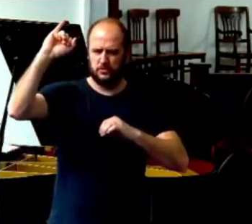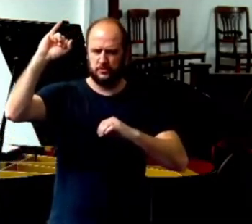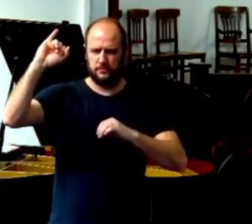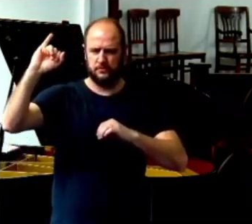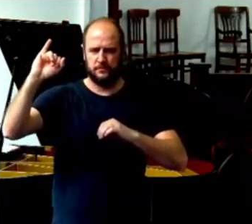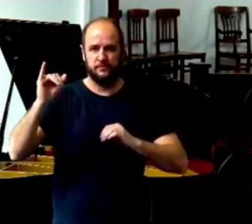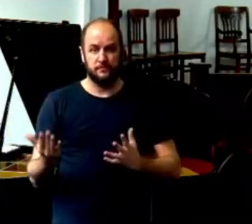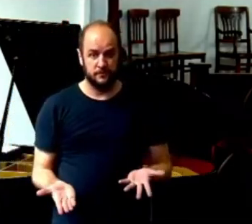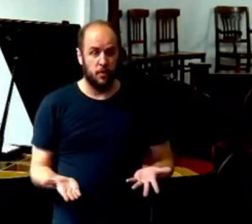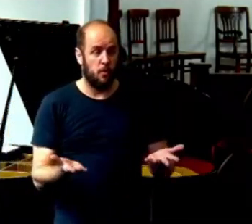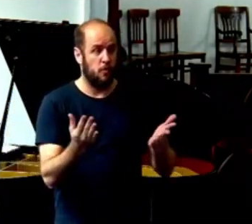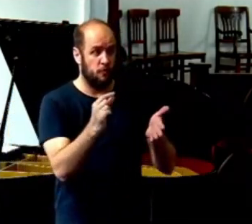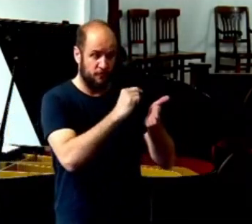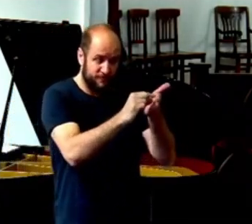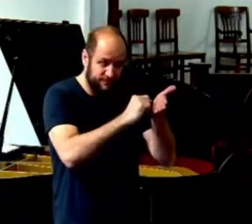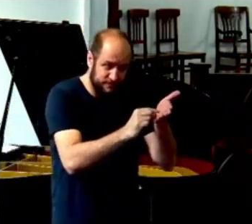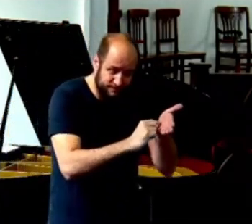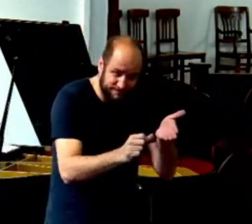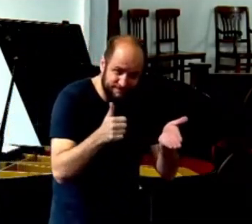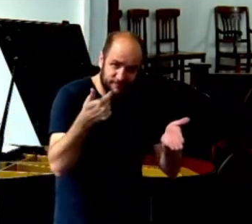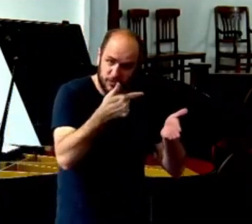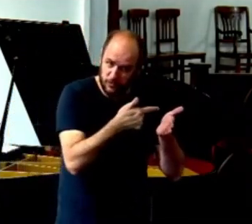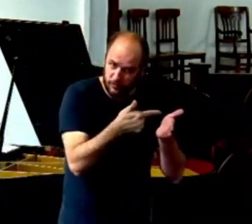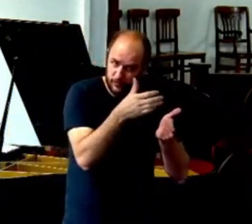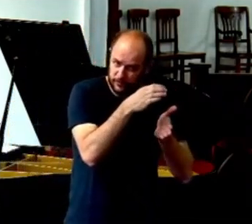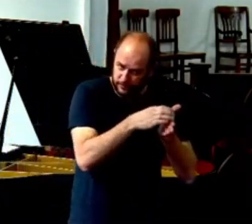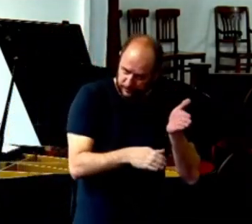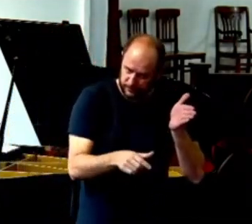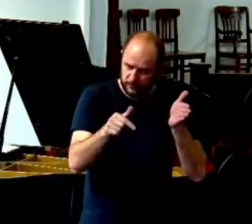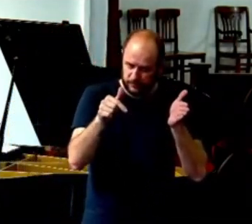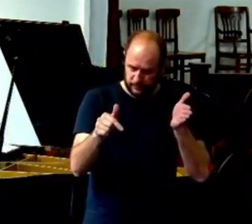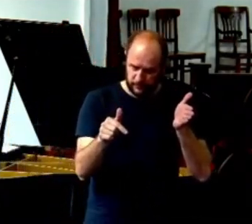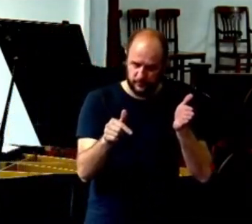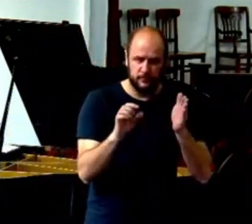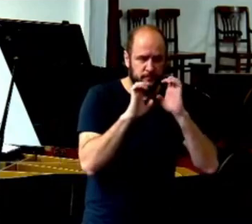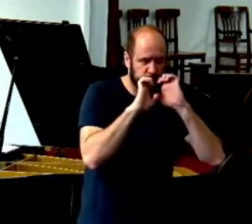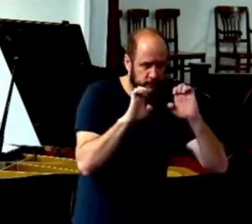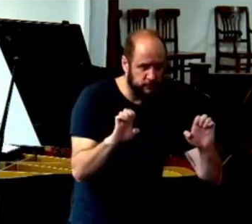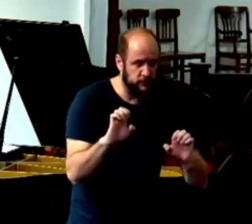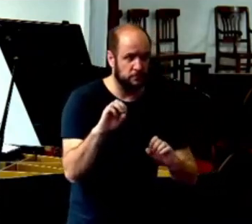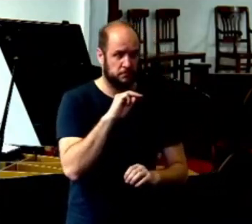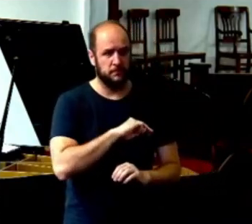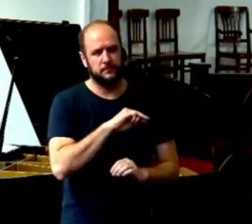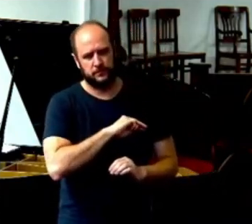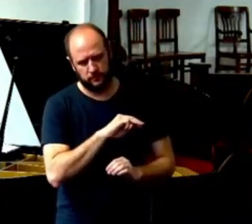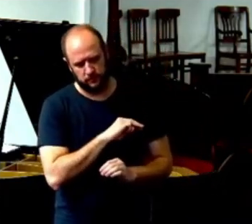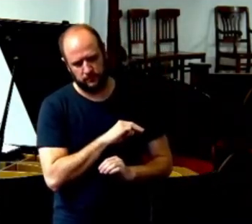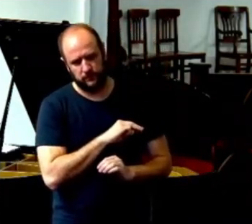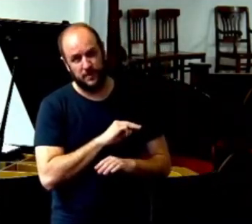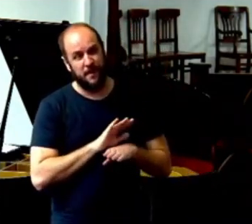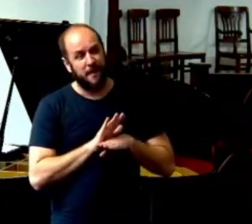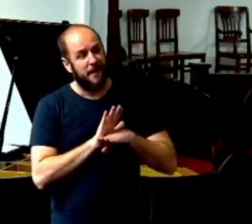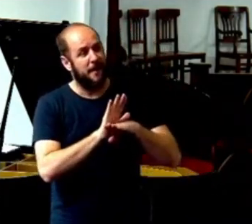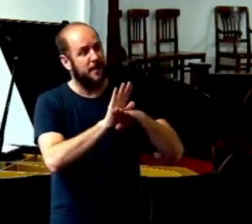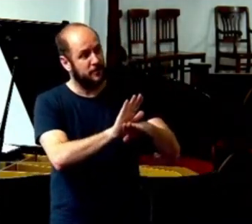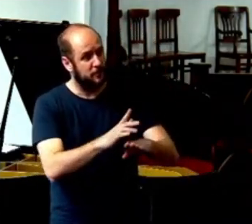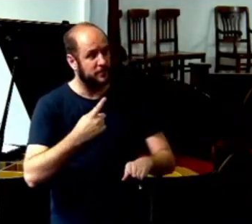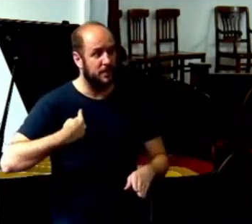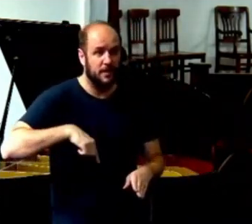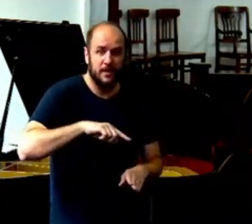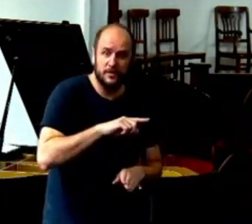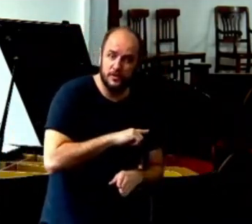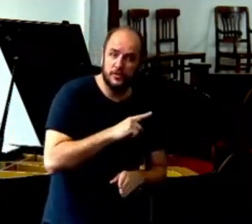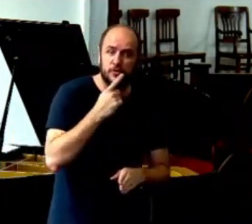os 12 primeiros versículos do capítulo 7 do Evangelho de Mateus nos ajudarão a